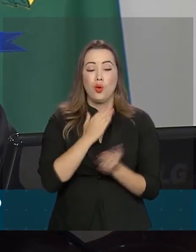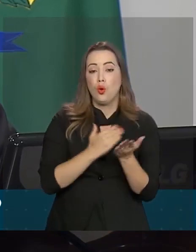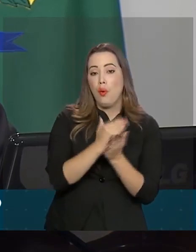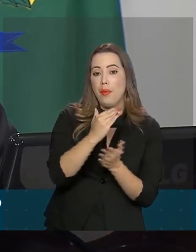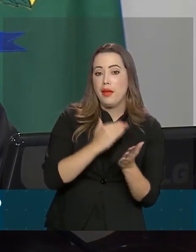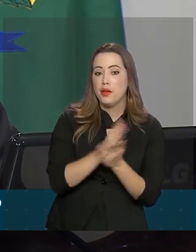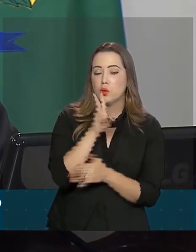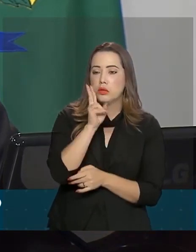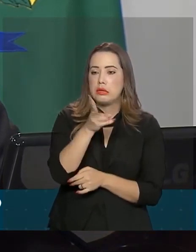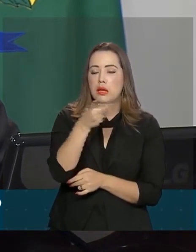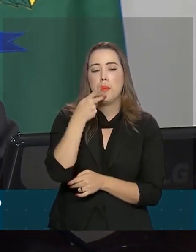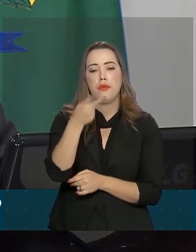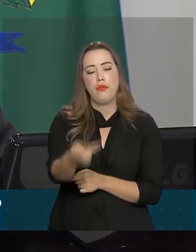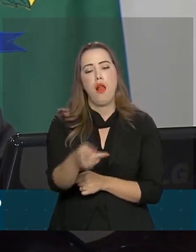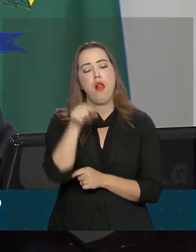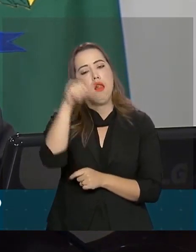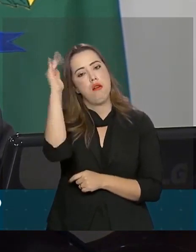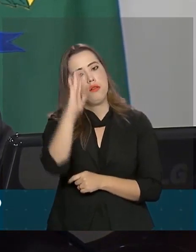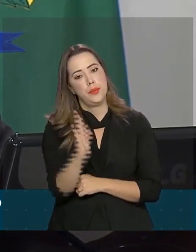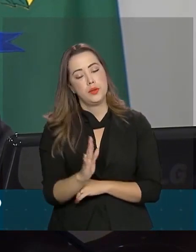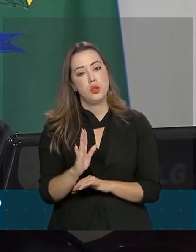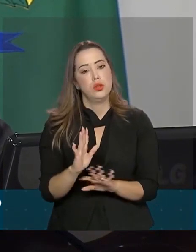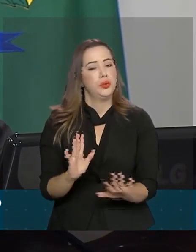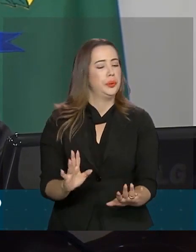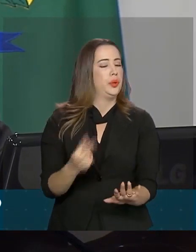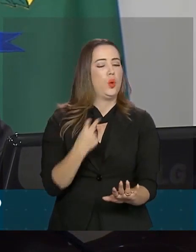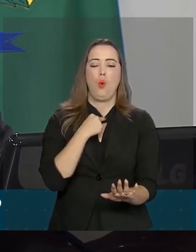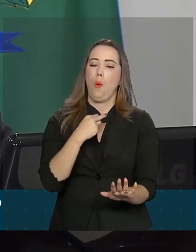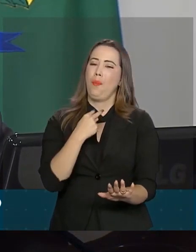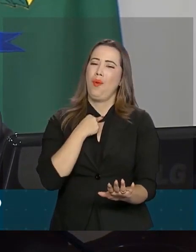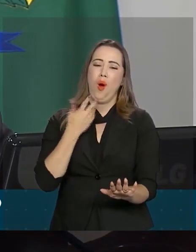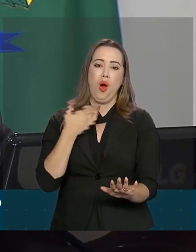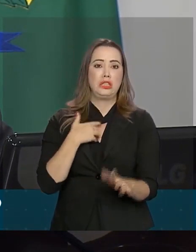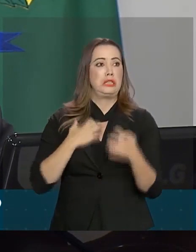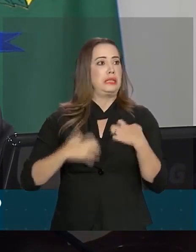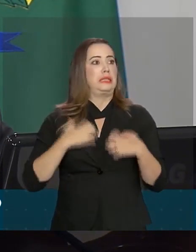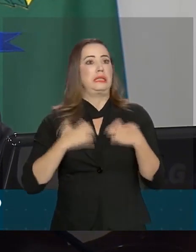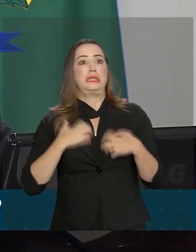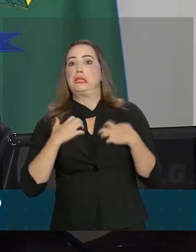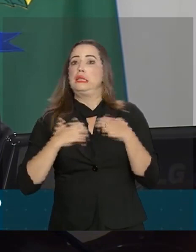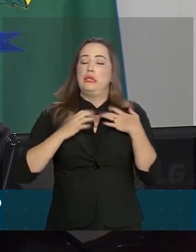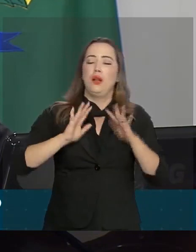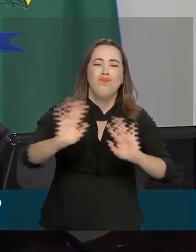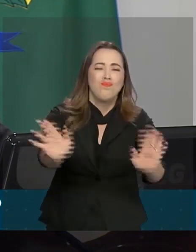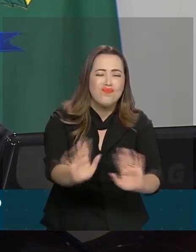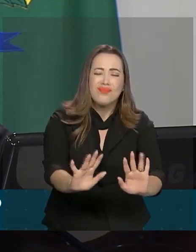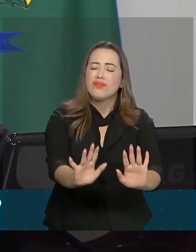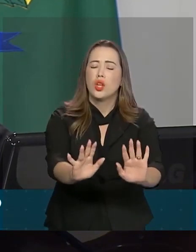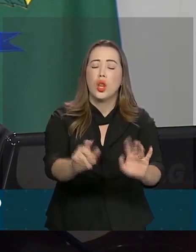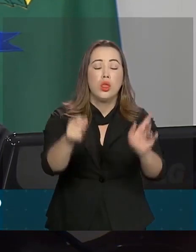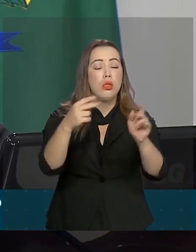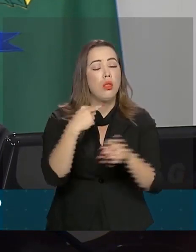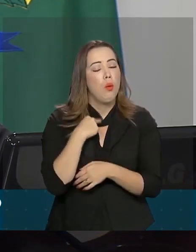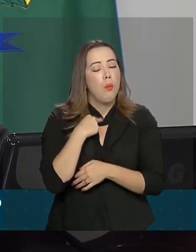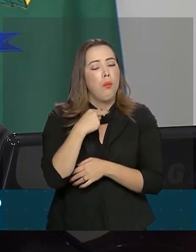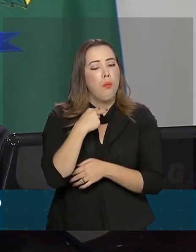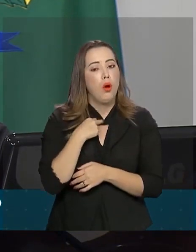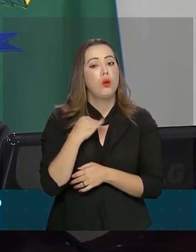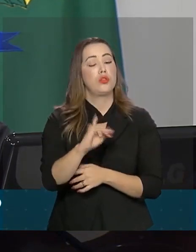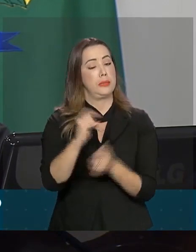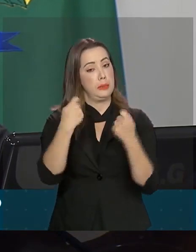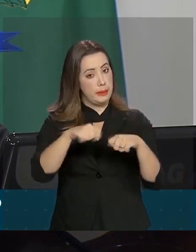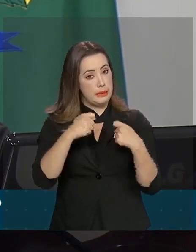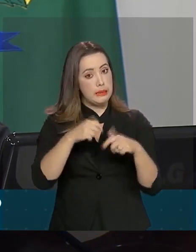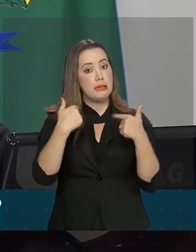tenho falado ao Brasil, não podemos entrar em pânico. Temos que tomar as medidas que se forem